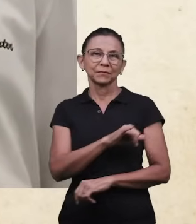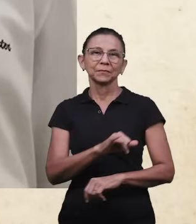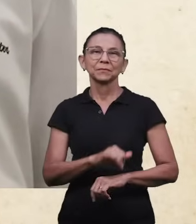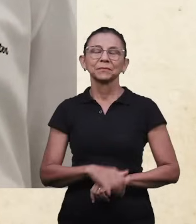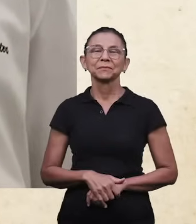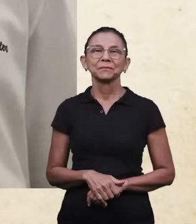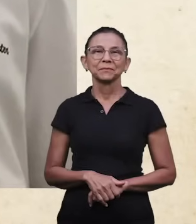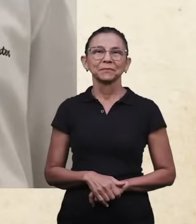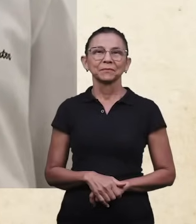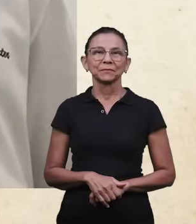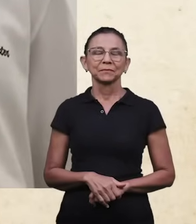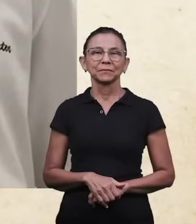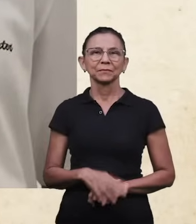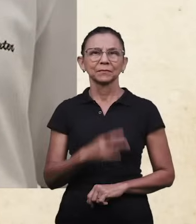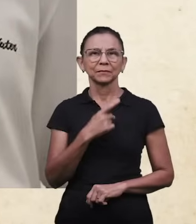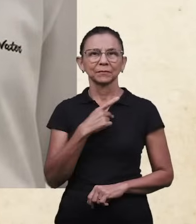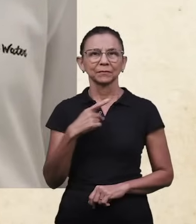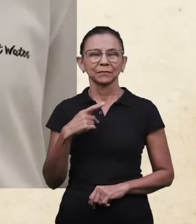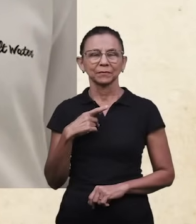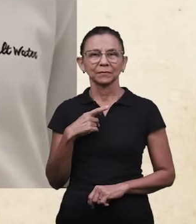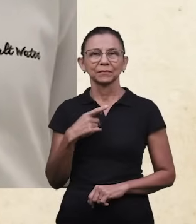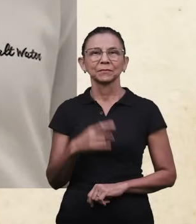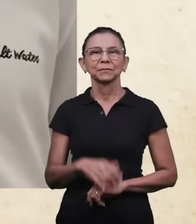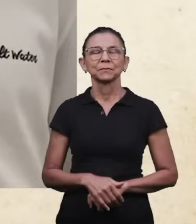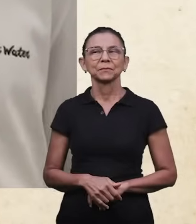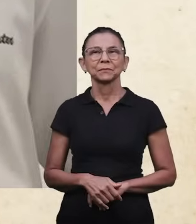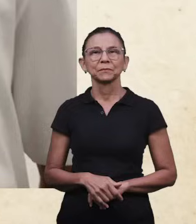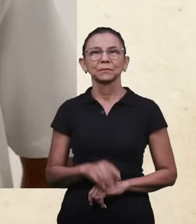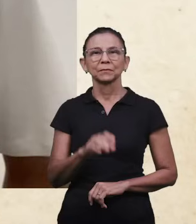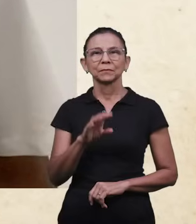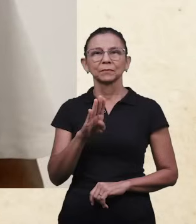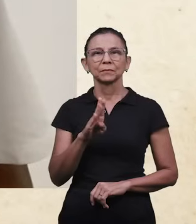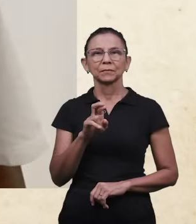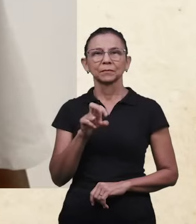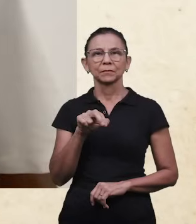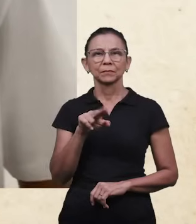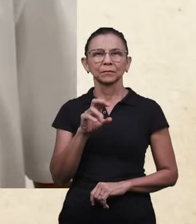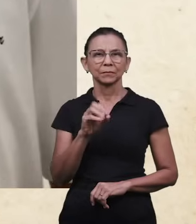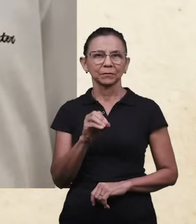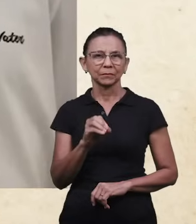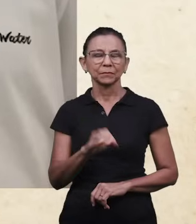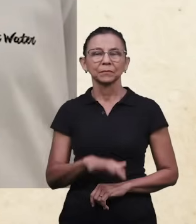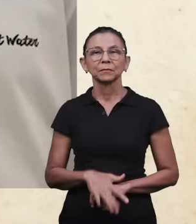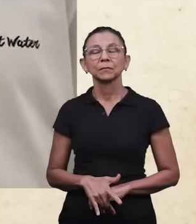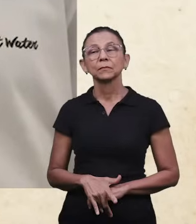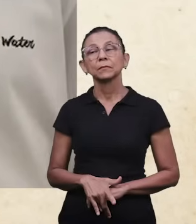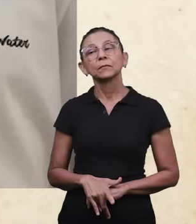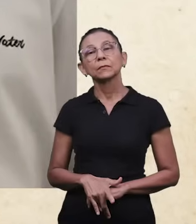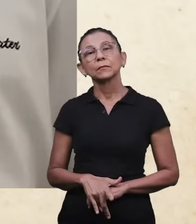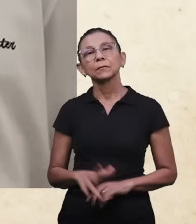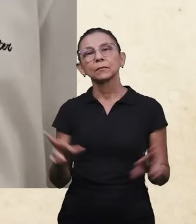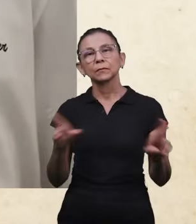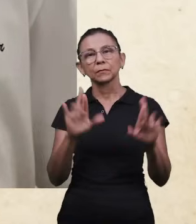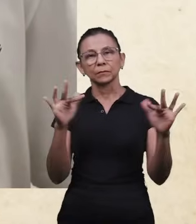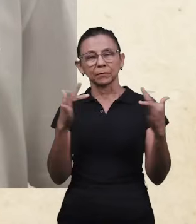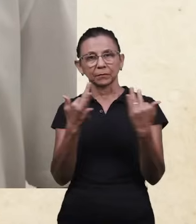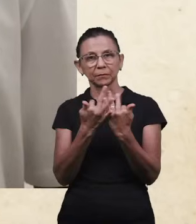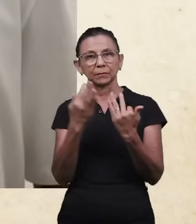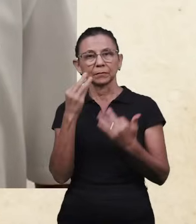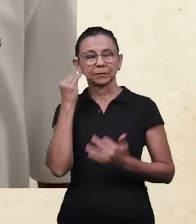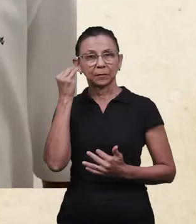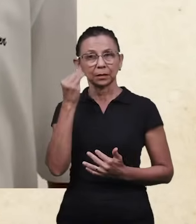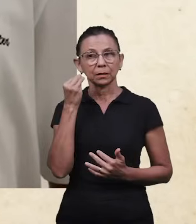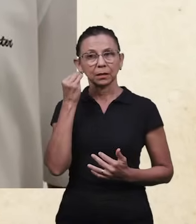região Sul Fluminense 2, do Ministério do Pastor Bruno. E a experiência que eu tenho para contar a respeito da vida